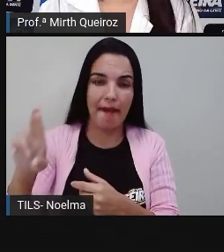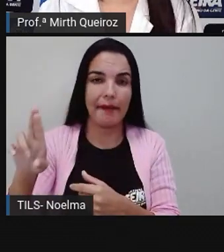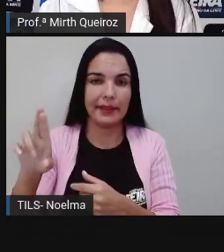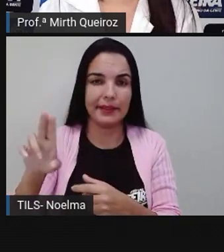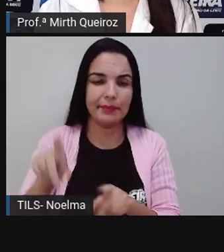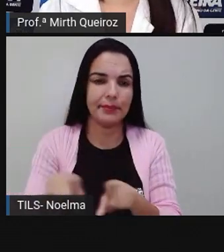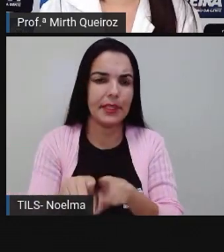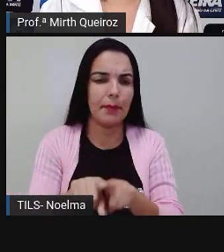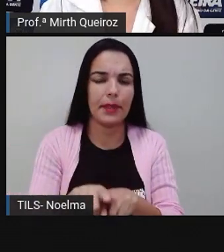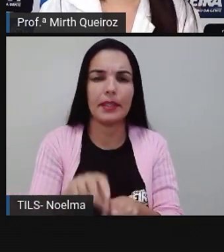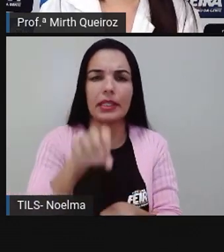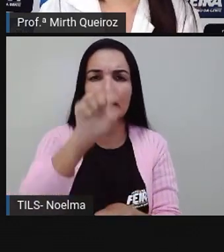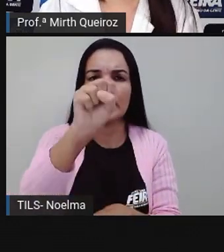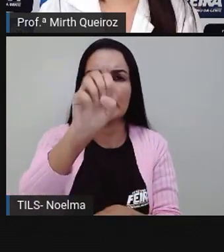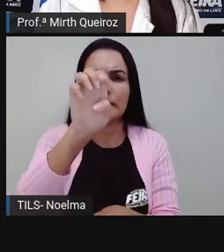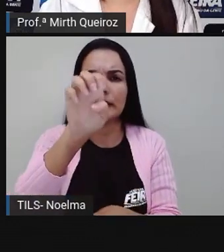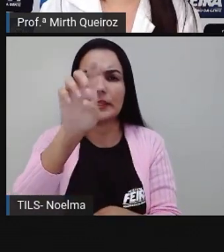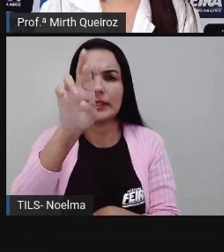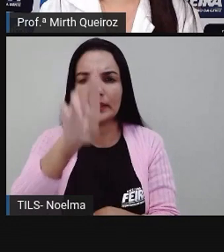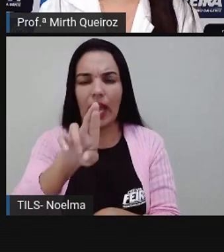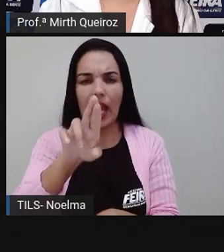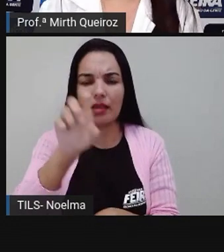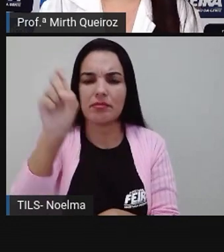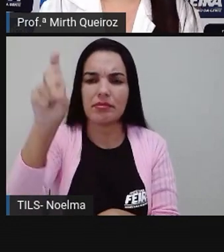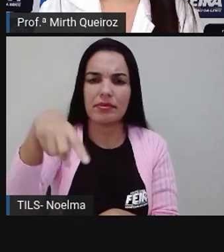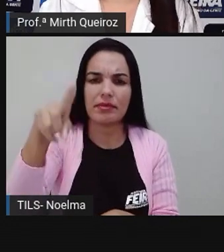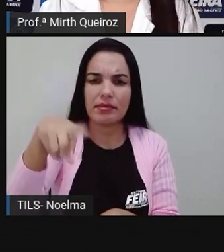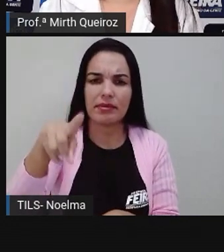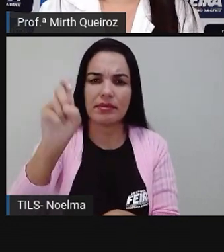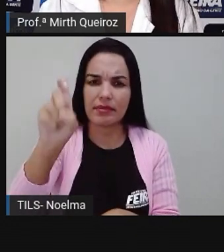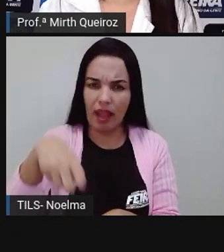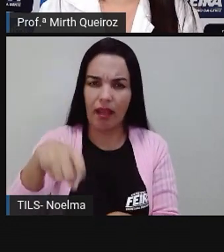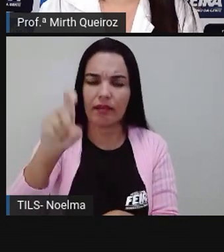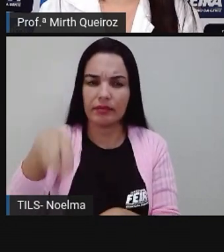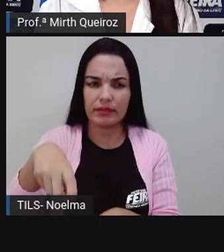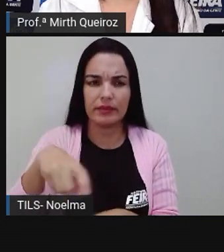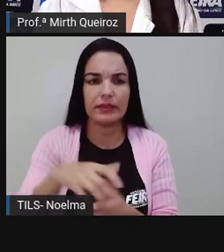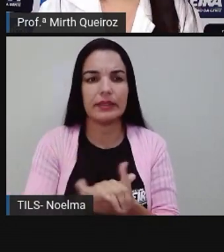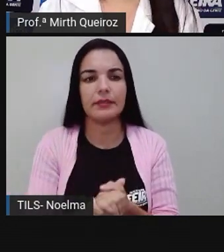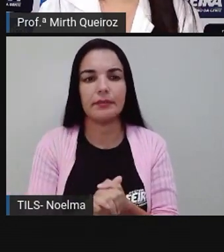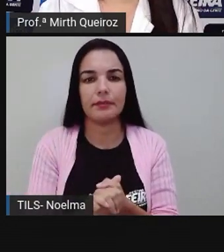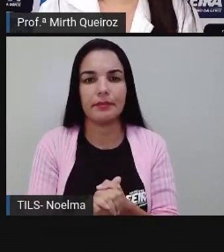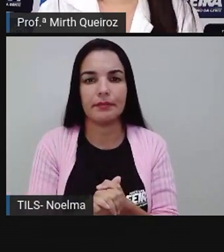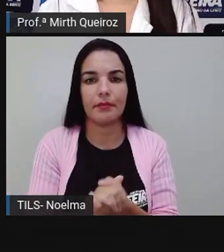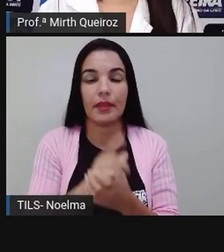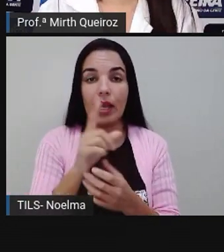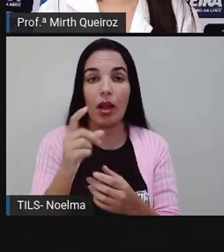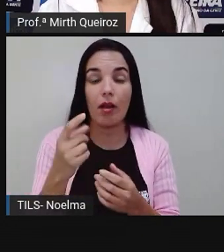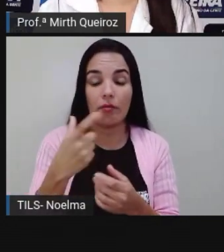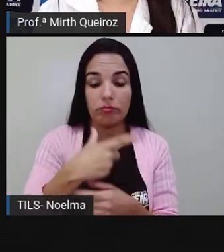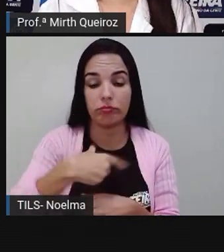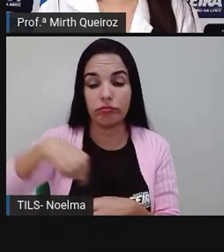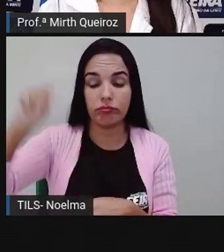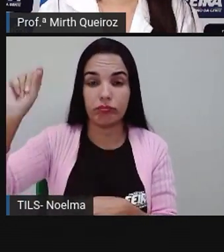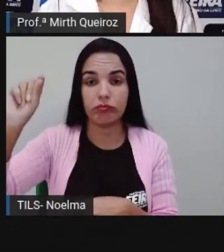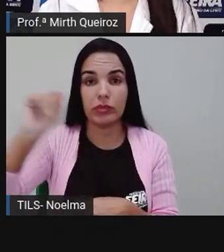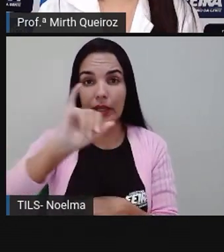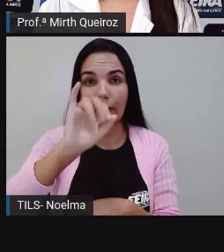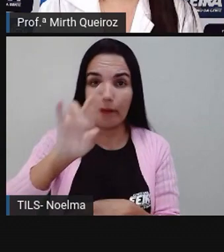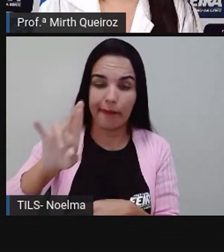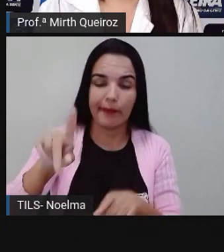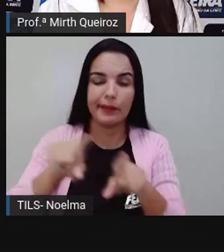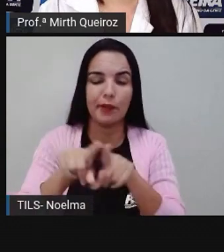verbo ser, termina em ER, segunda conjugação. O verbo ir, termina em